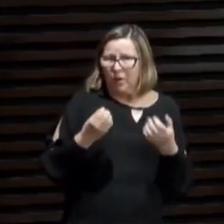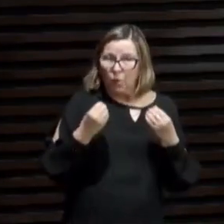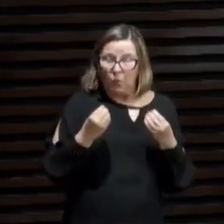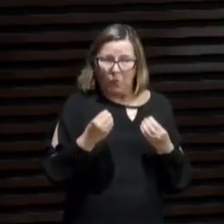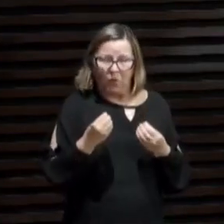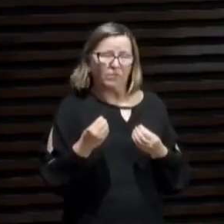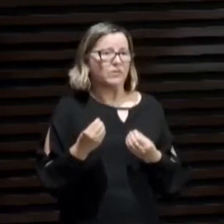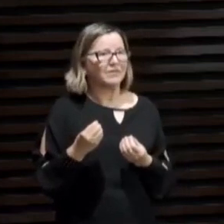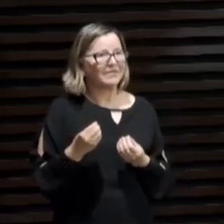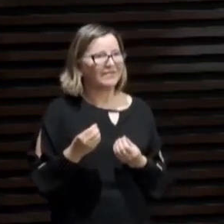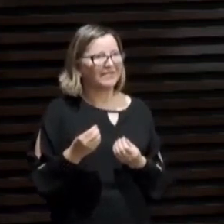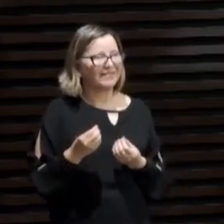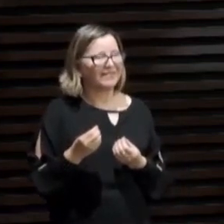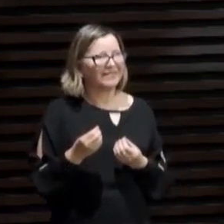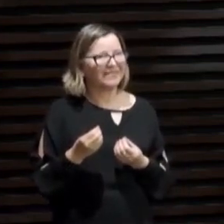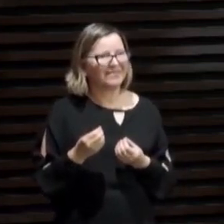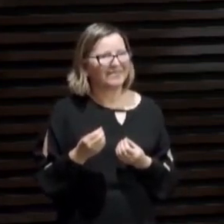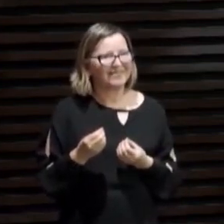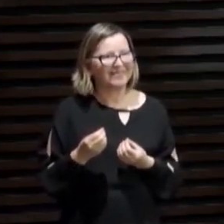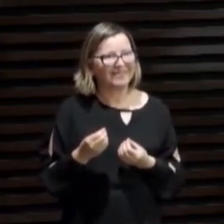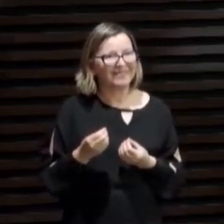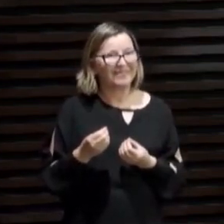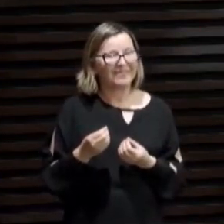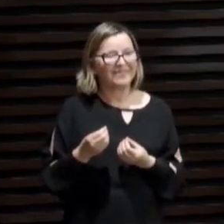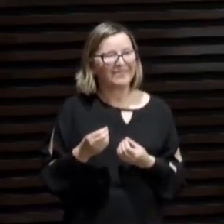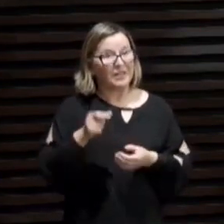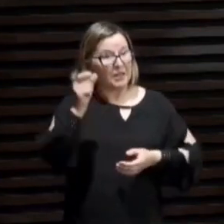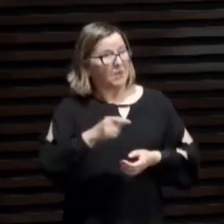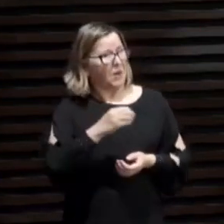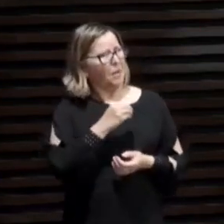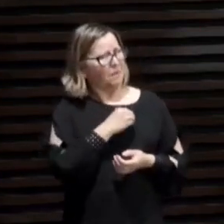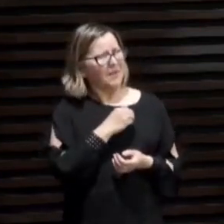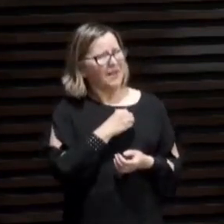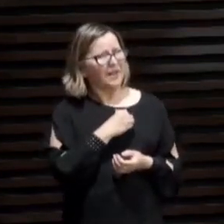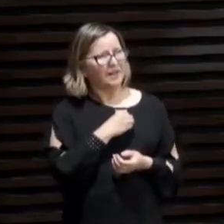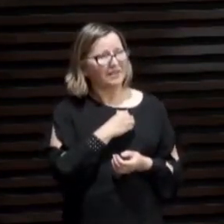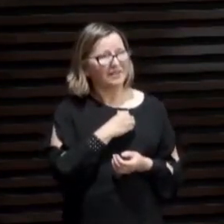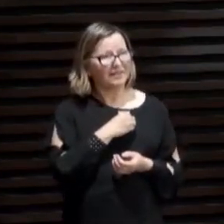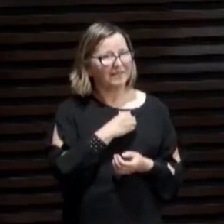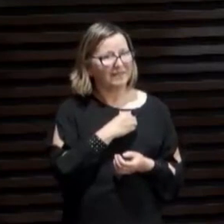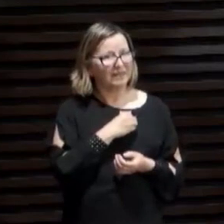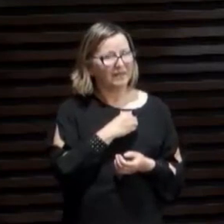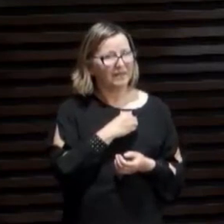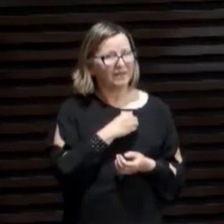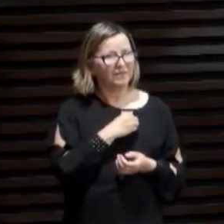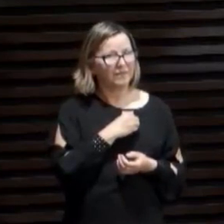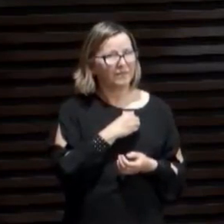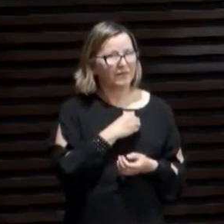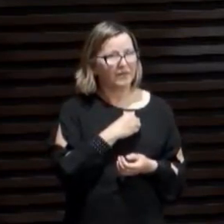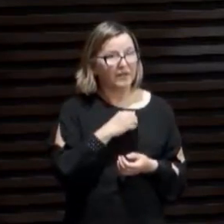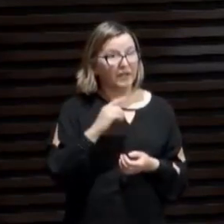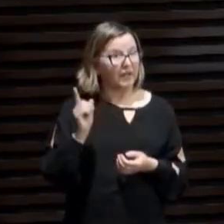finito, como que um ser pecador, ainda que salvo, que não permanece mais no pecado,